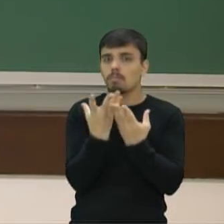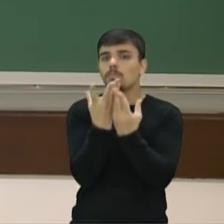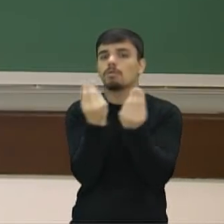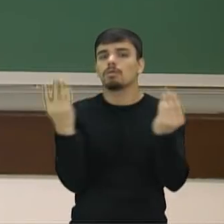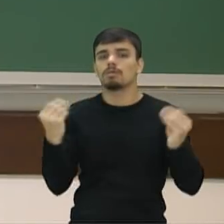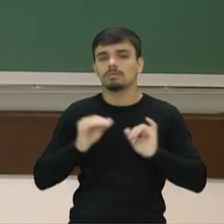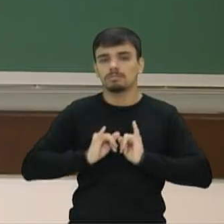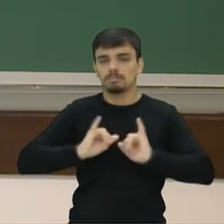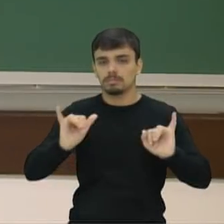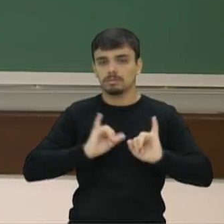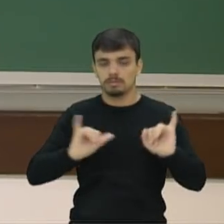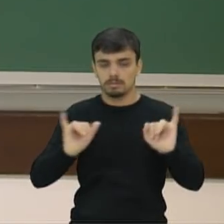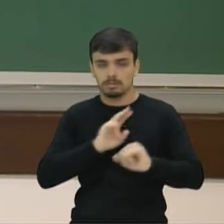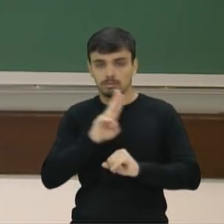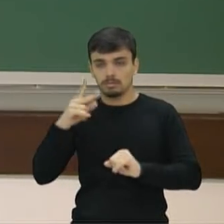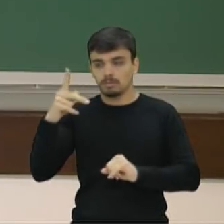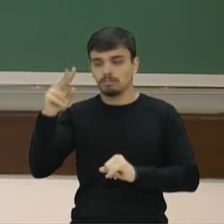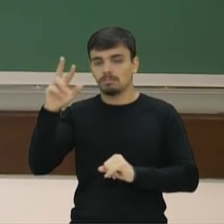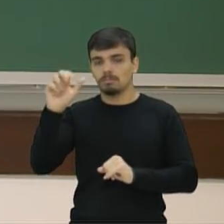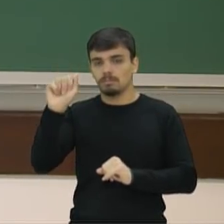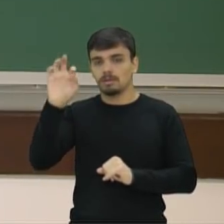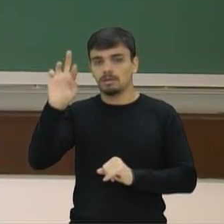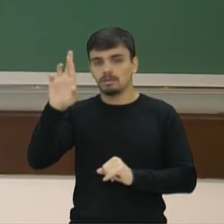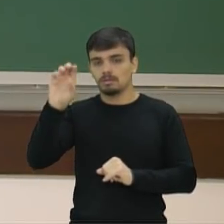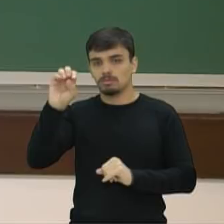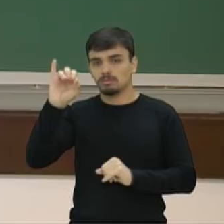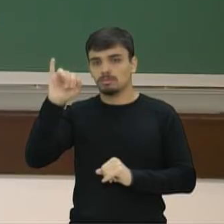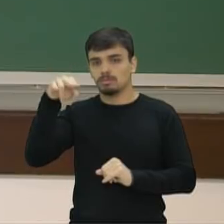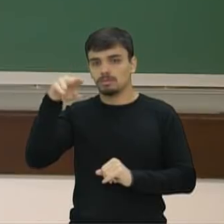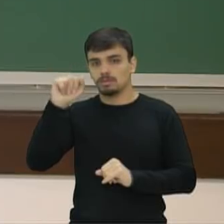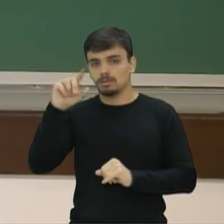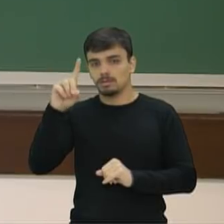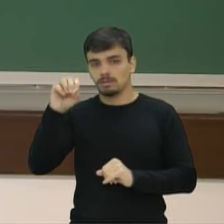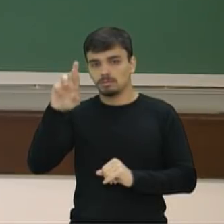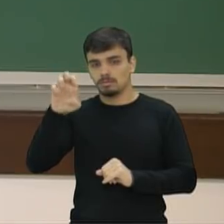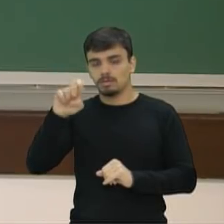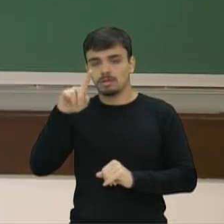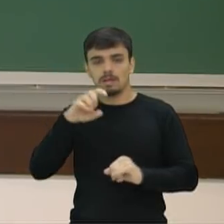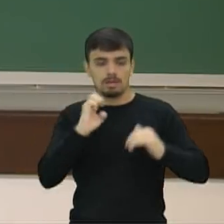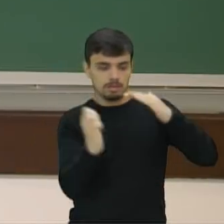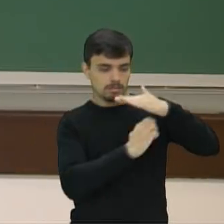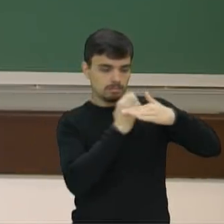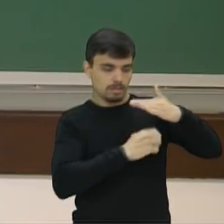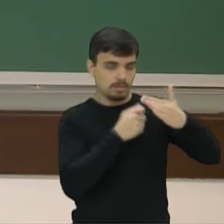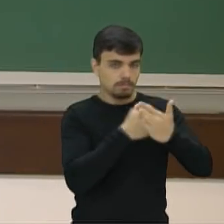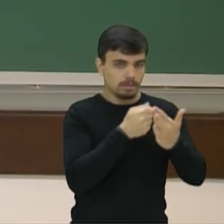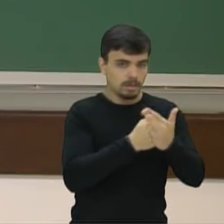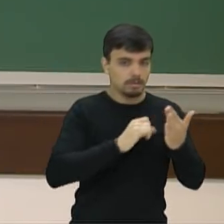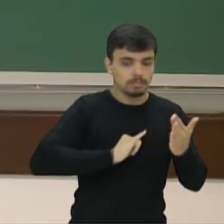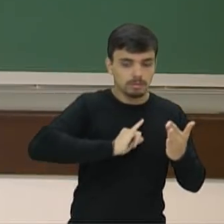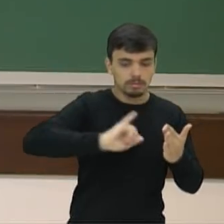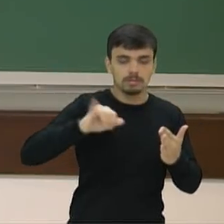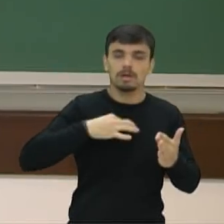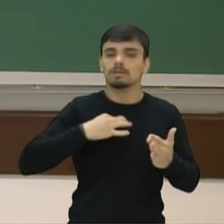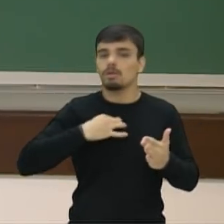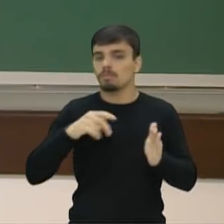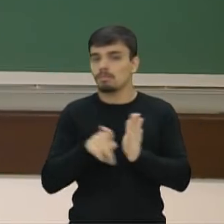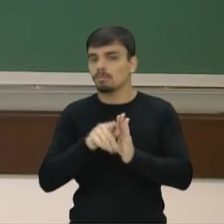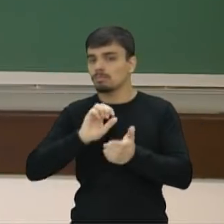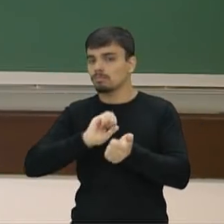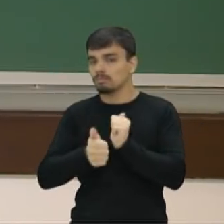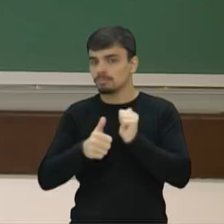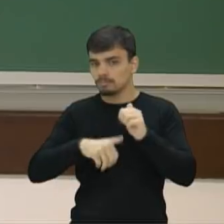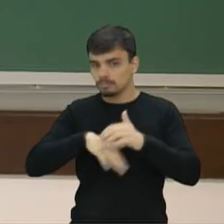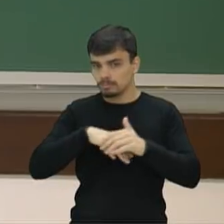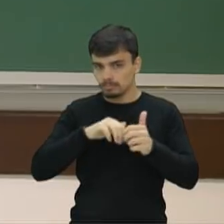ditos patrocinadores, que nada mais são do que empresas que pagam para anunciar no uniforme daquele determinado time. E